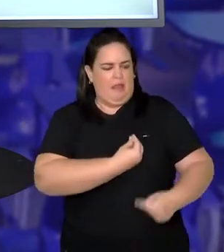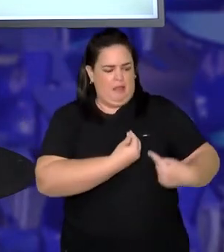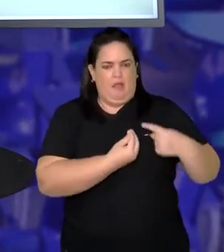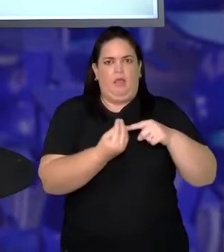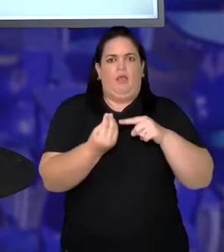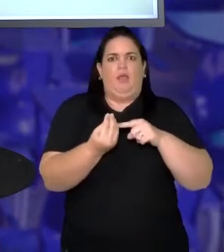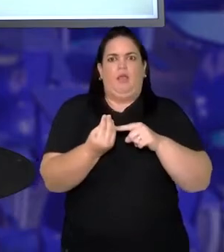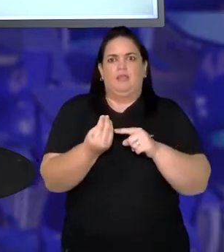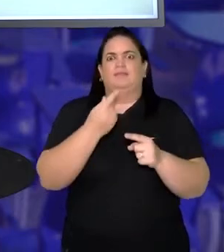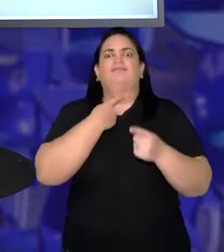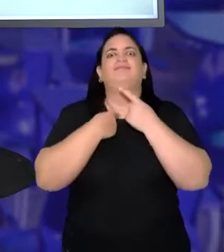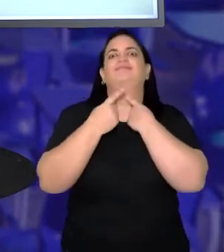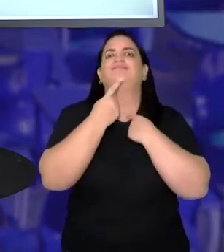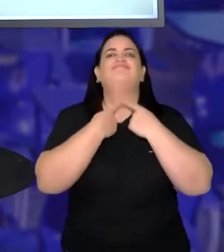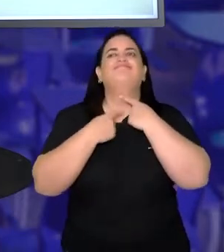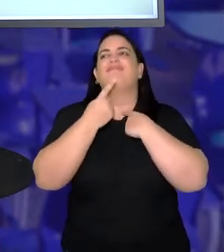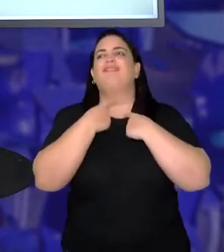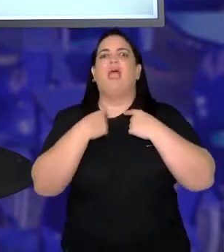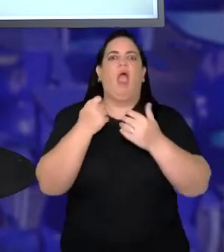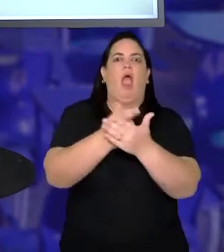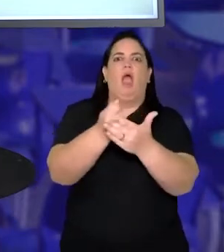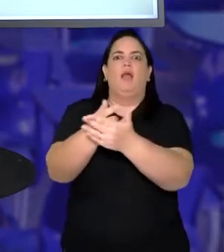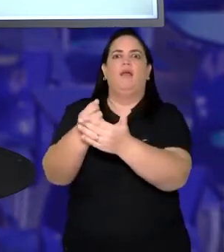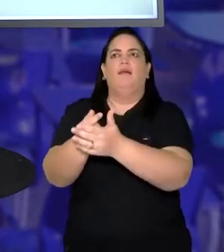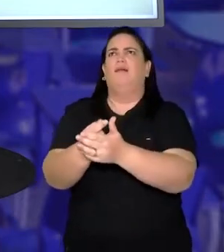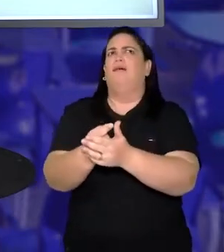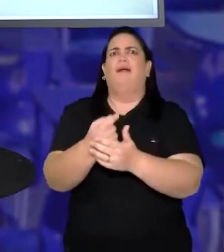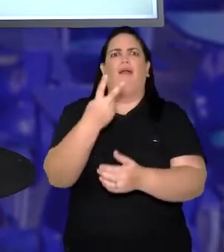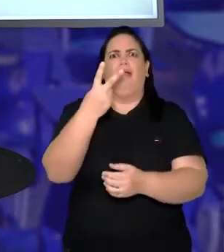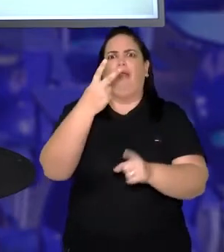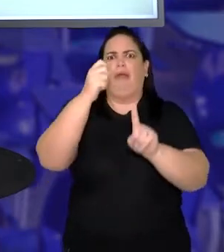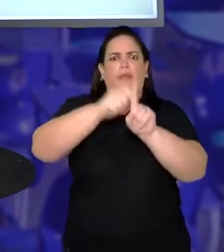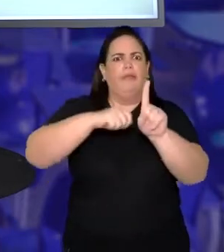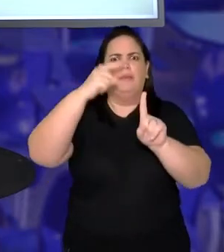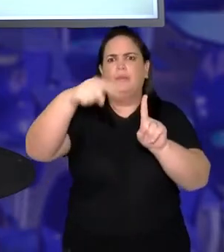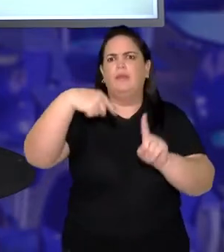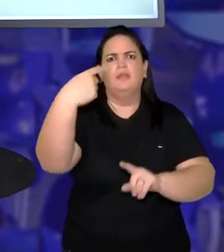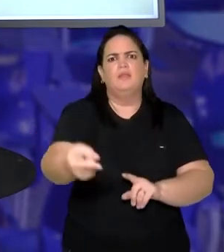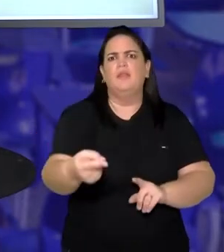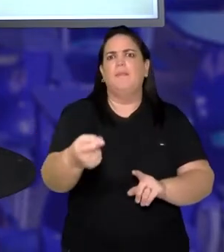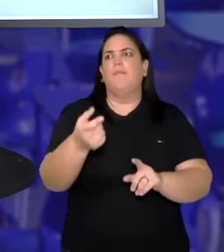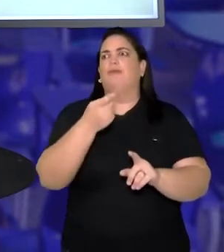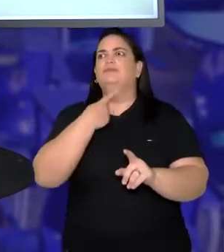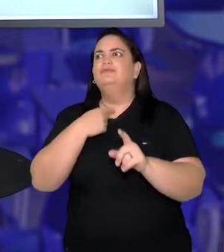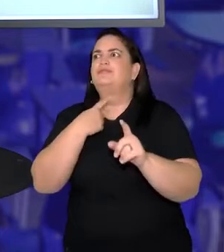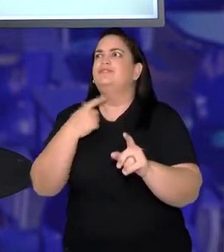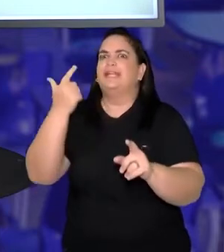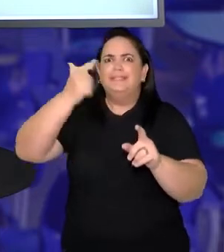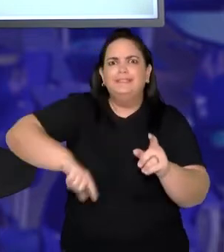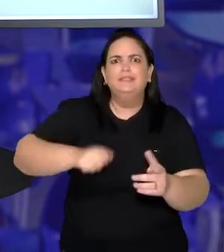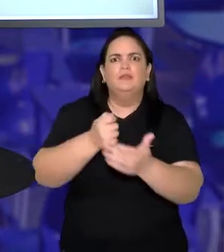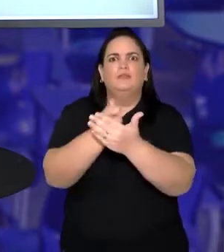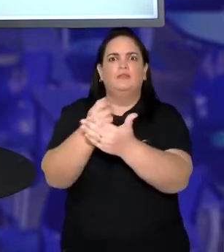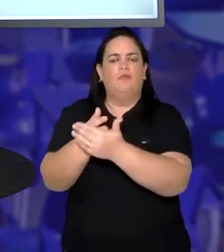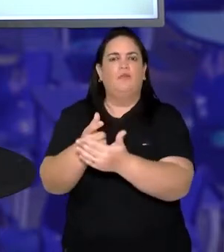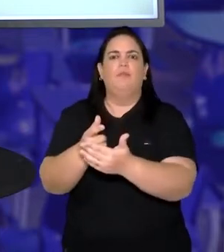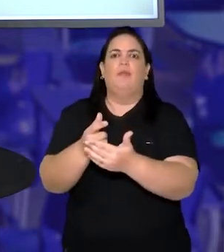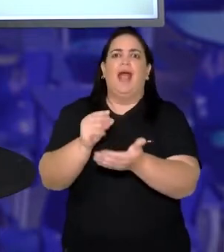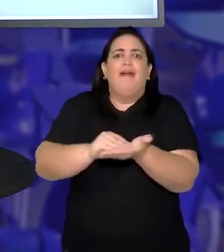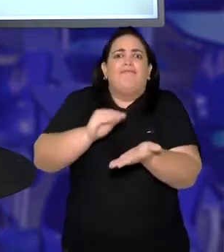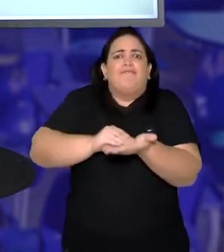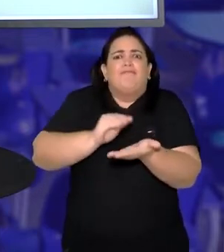sua vida é o desejo de consumir algo que é apresentado. E 2 meses depois você quer uma outra coisa, depois você quer uma outra coisa, sem